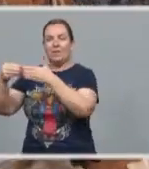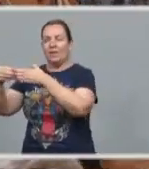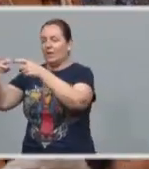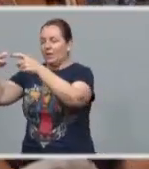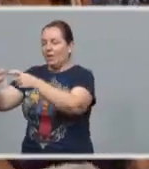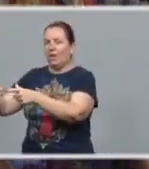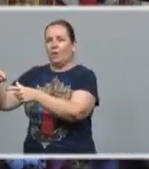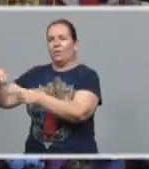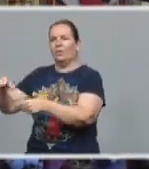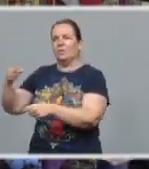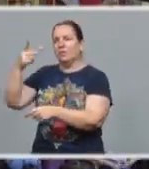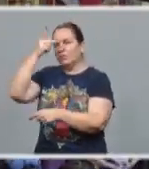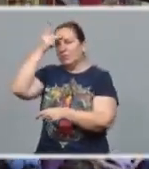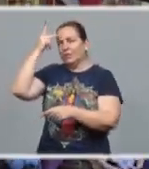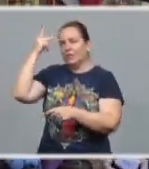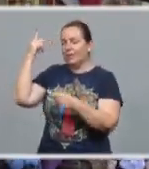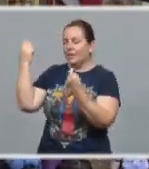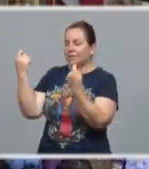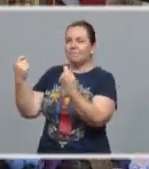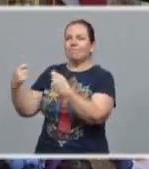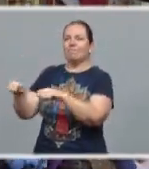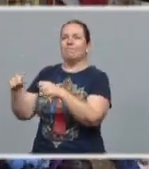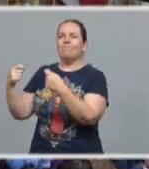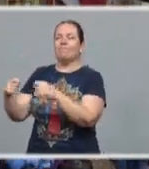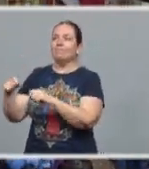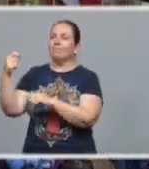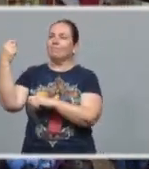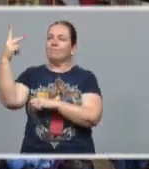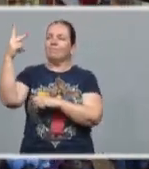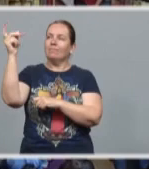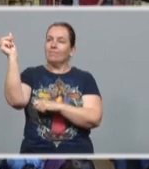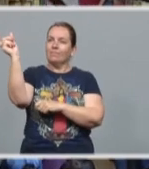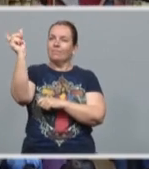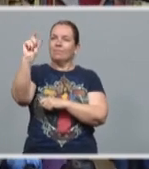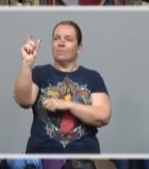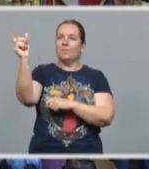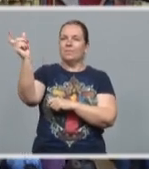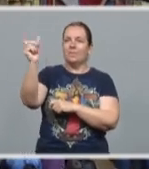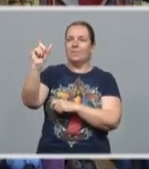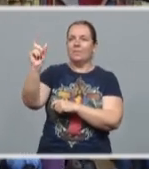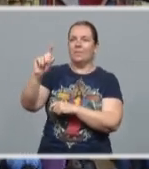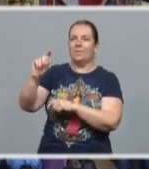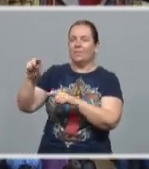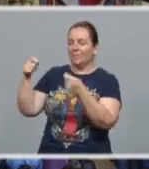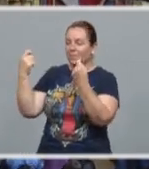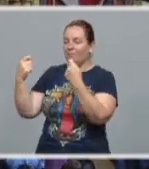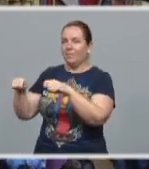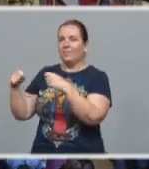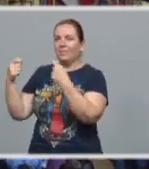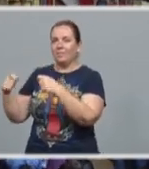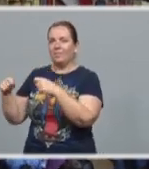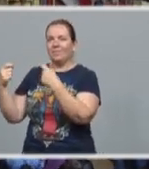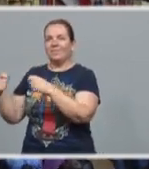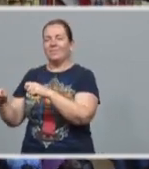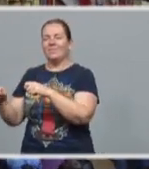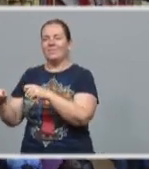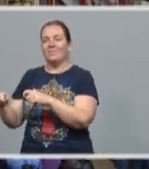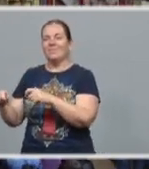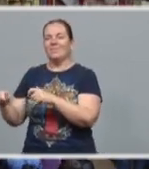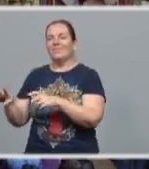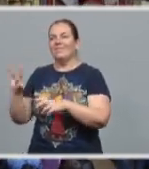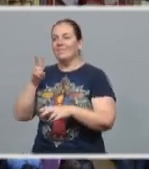leva-me aonde os homens necessitem tua palavra. Obrigado, Padre,